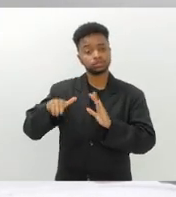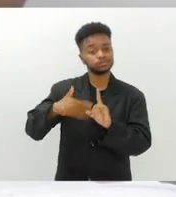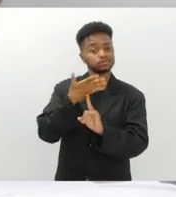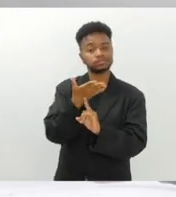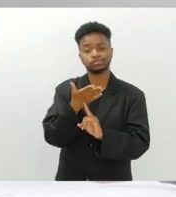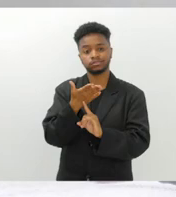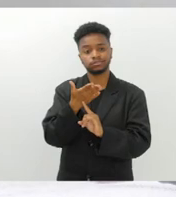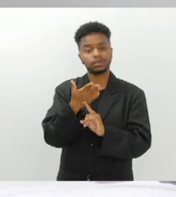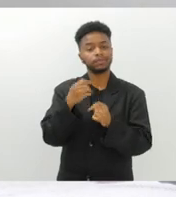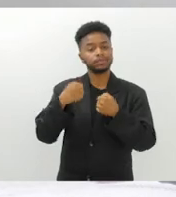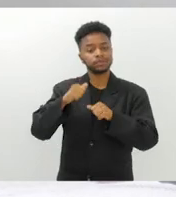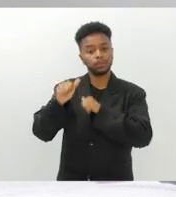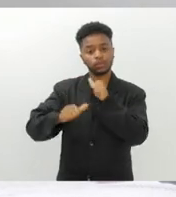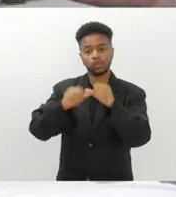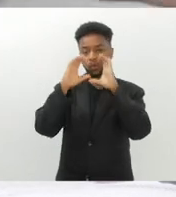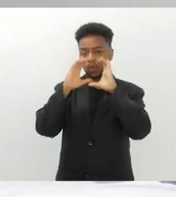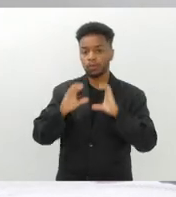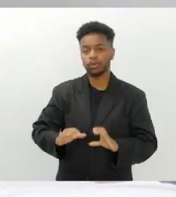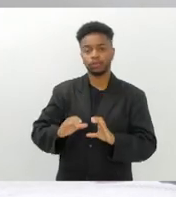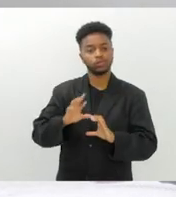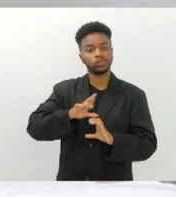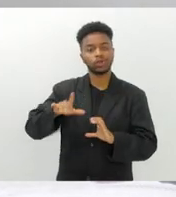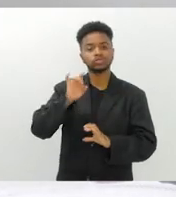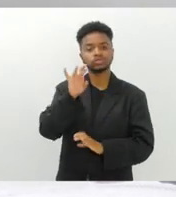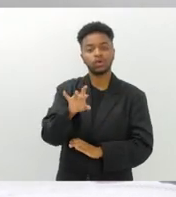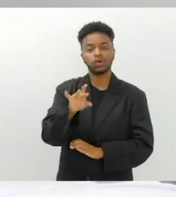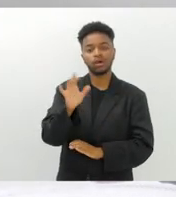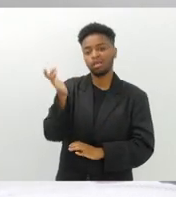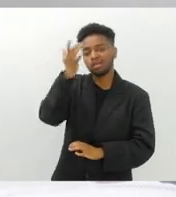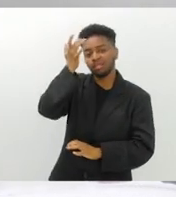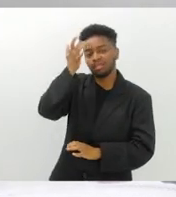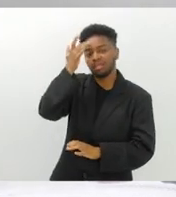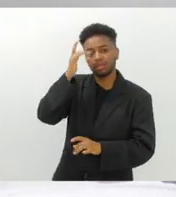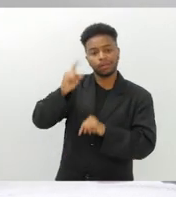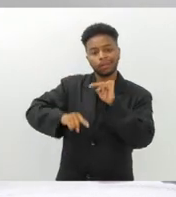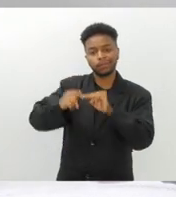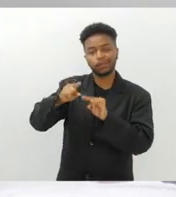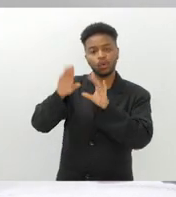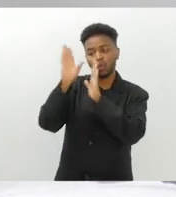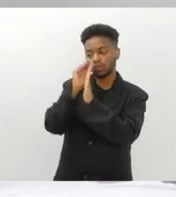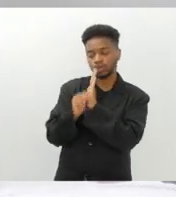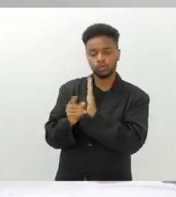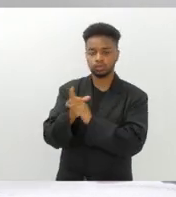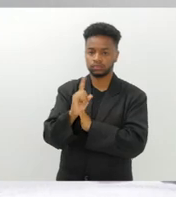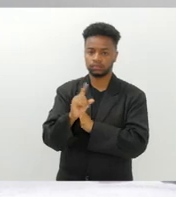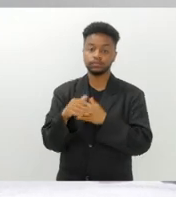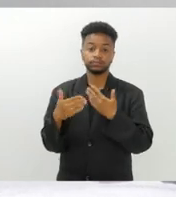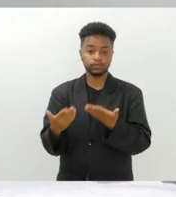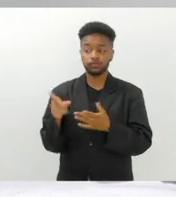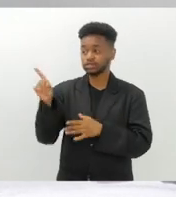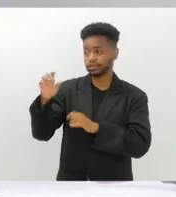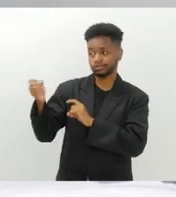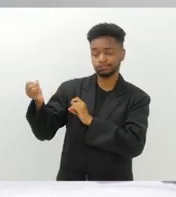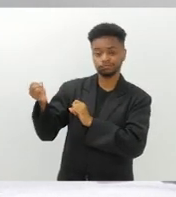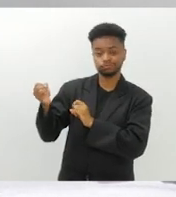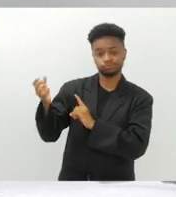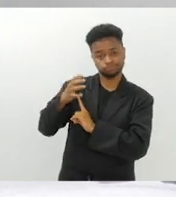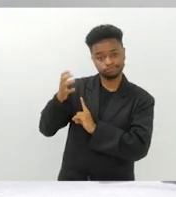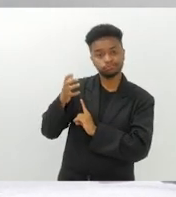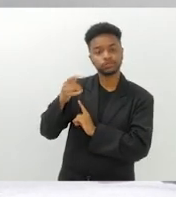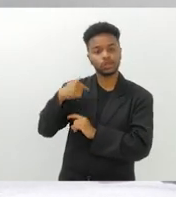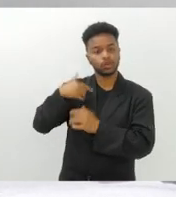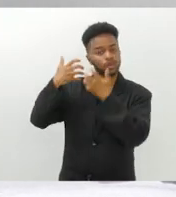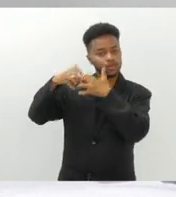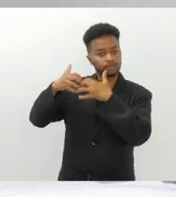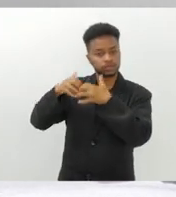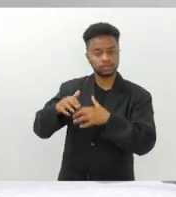mudar de atitude, de comportamento, e não apenas decorar algumas coisas. Você me trouxe aqui essas reflexões aqui. Mas vamos, então,